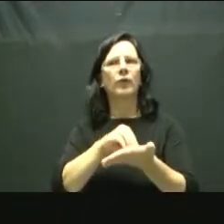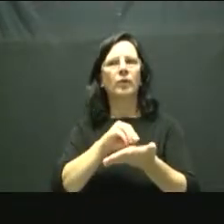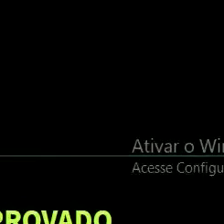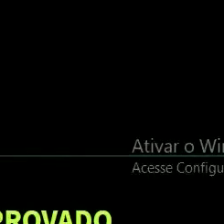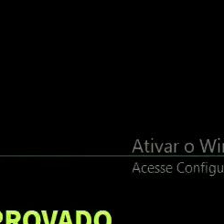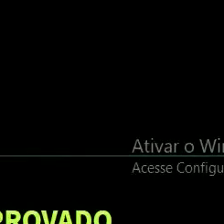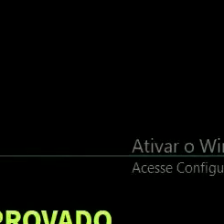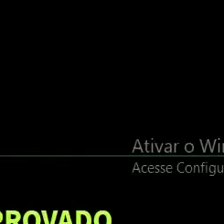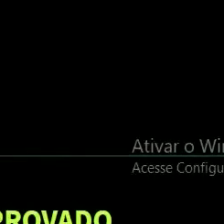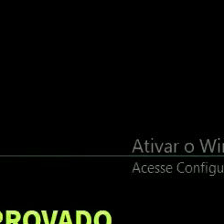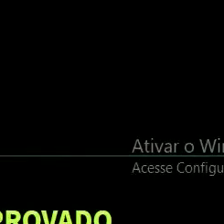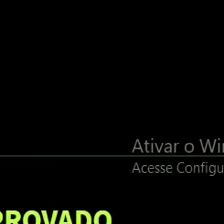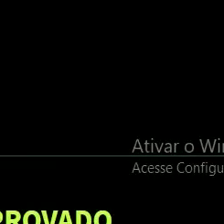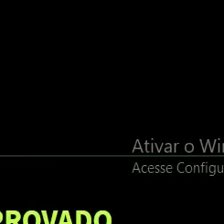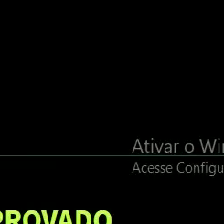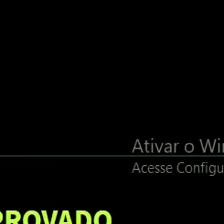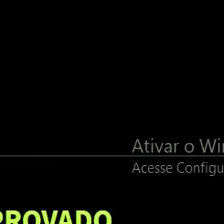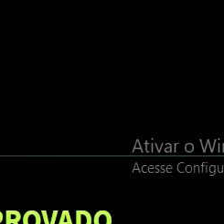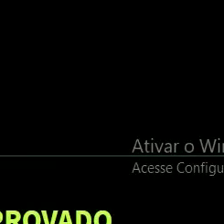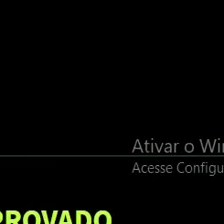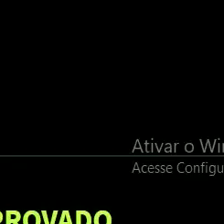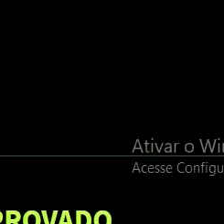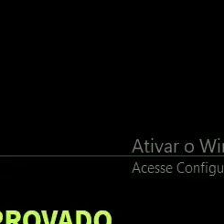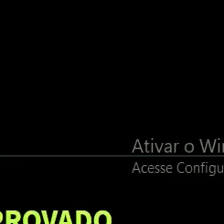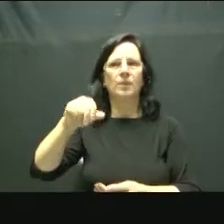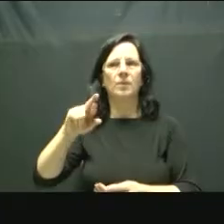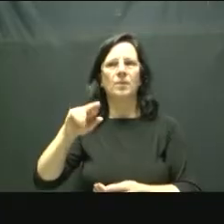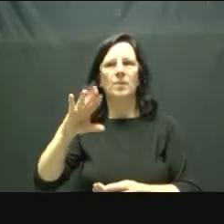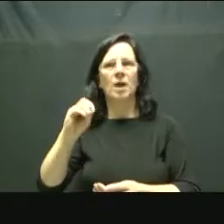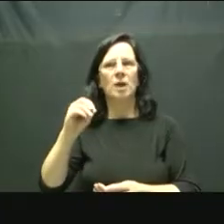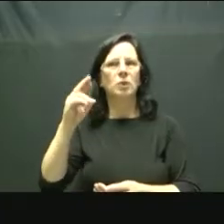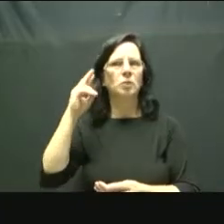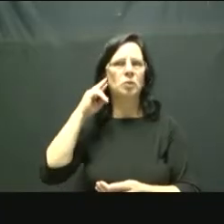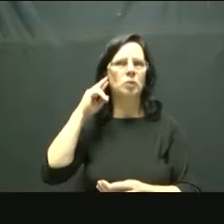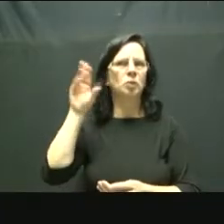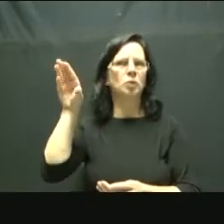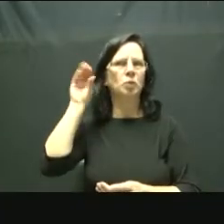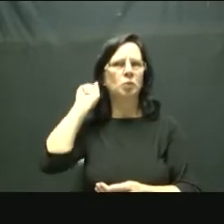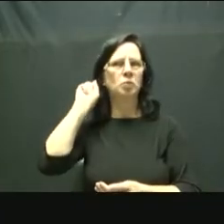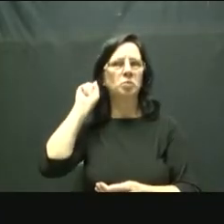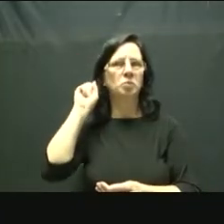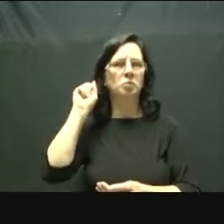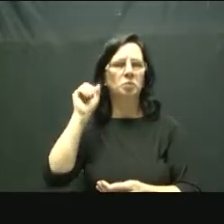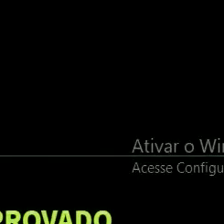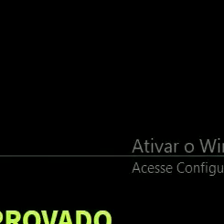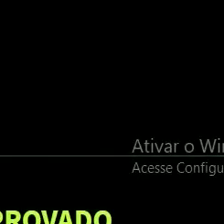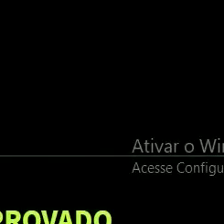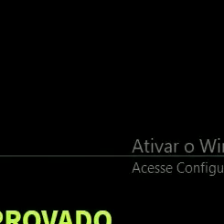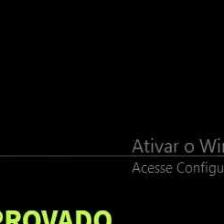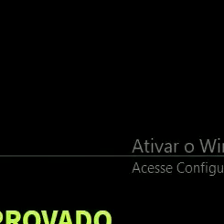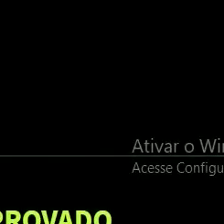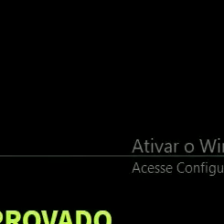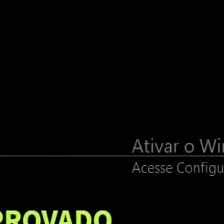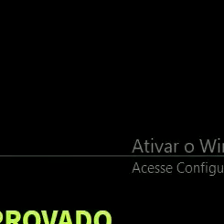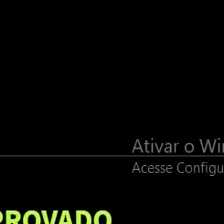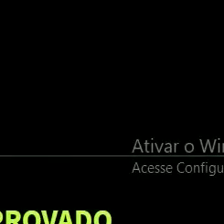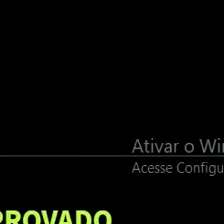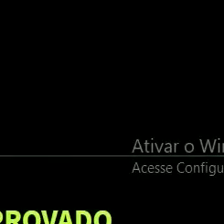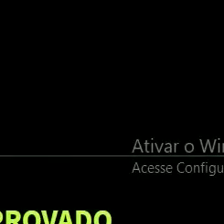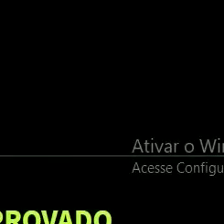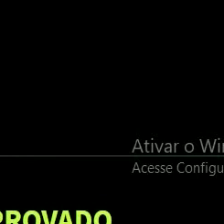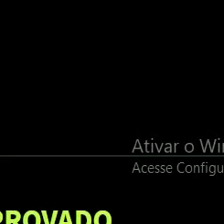aprovaram três projetos de autoria do poder executivo entre as matérias aprovadas está a pele